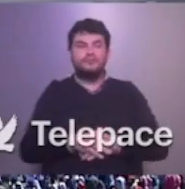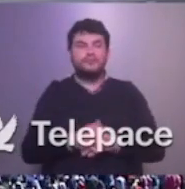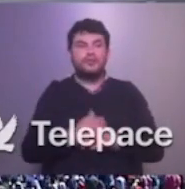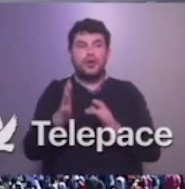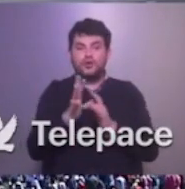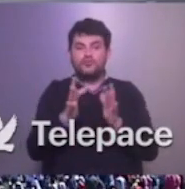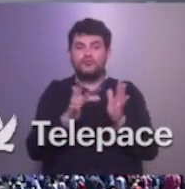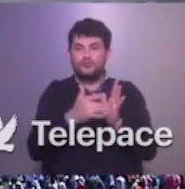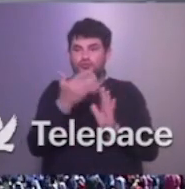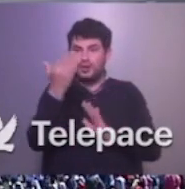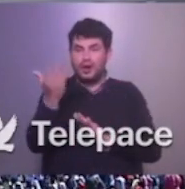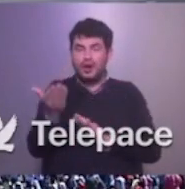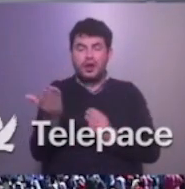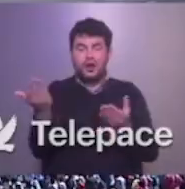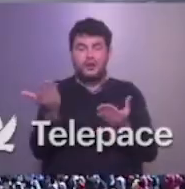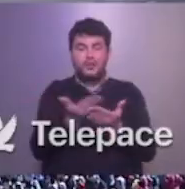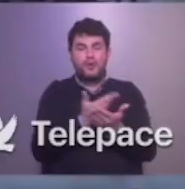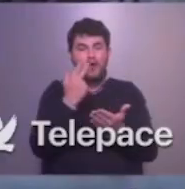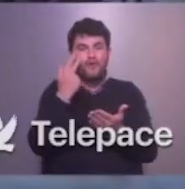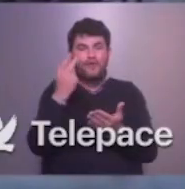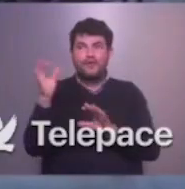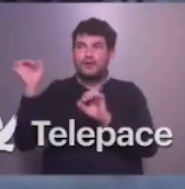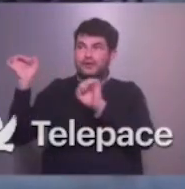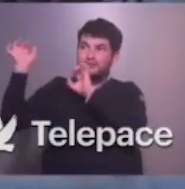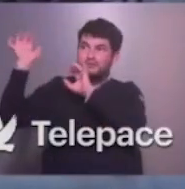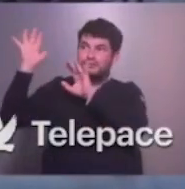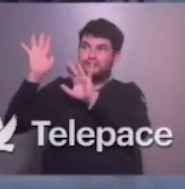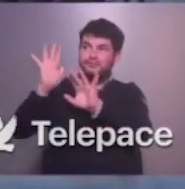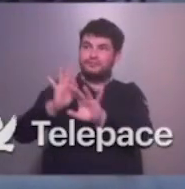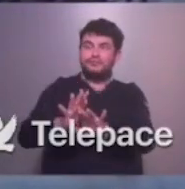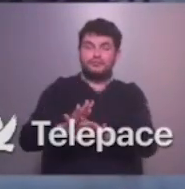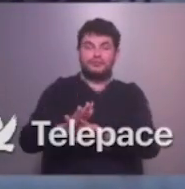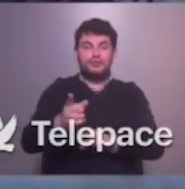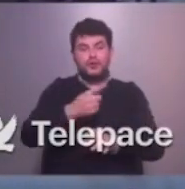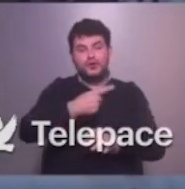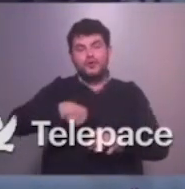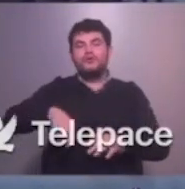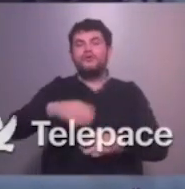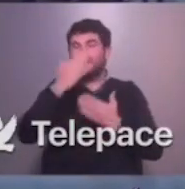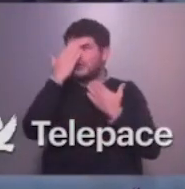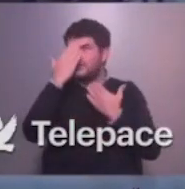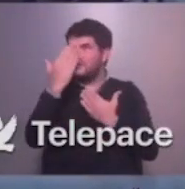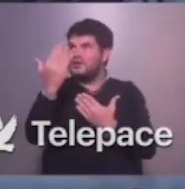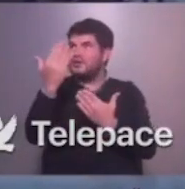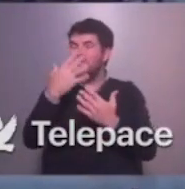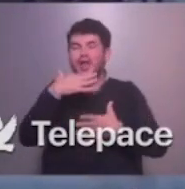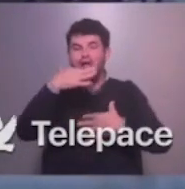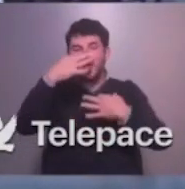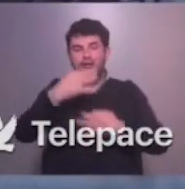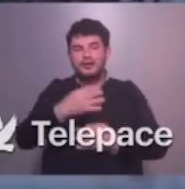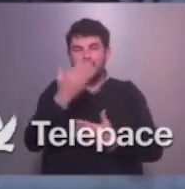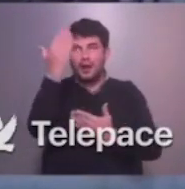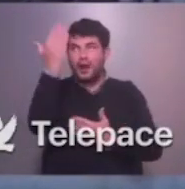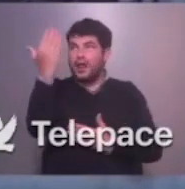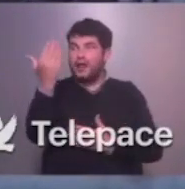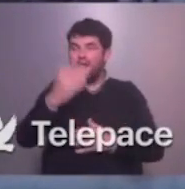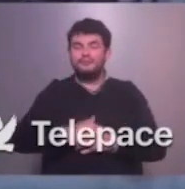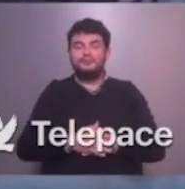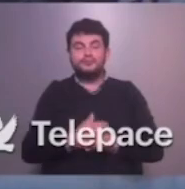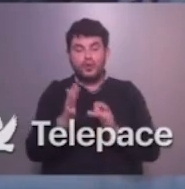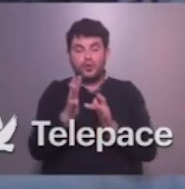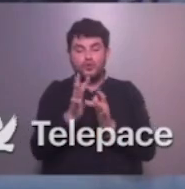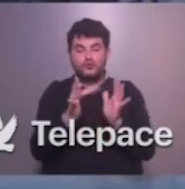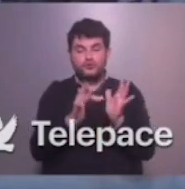Ó Jesus, pão vivo descido do céu. Nós vos adoramos e cremos em vós.